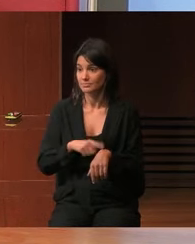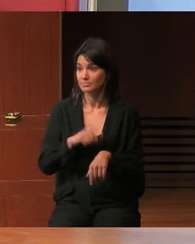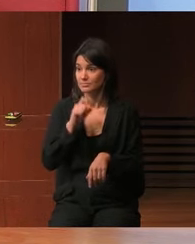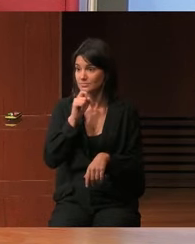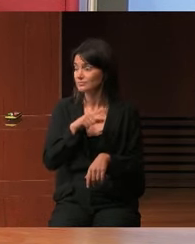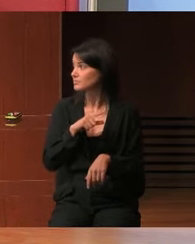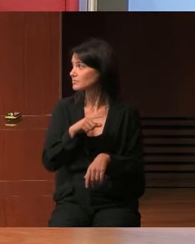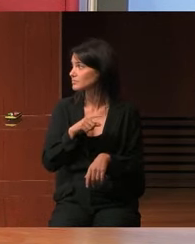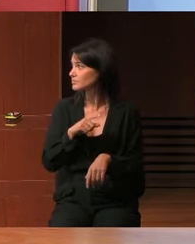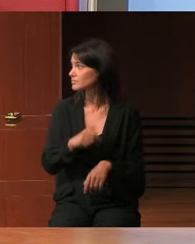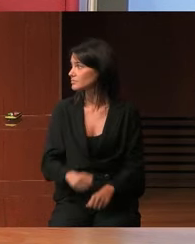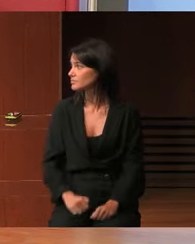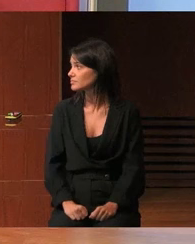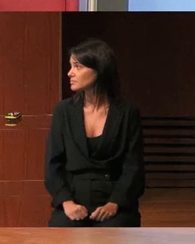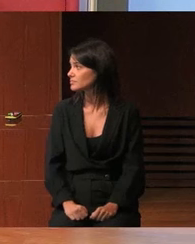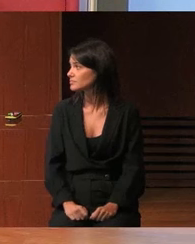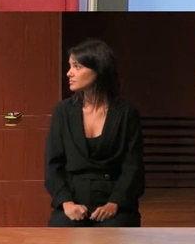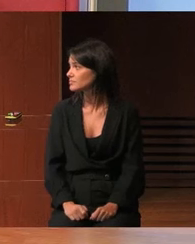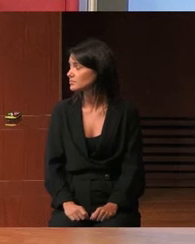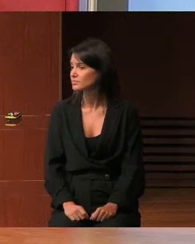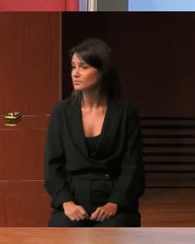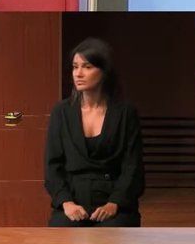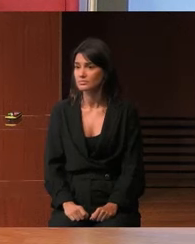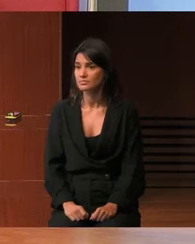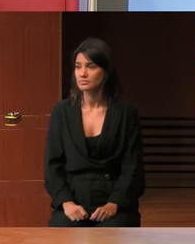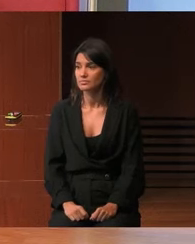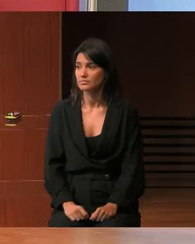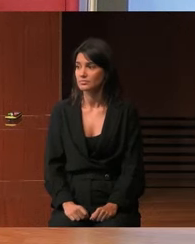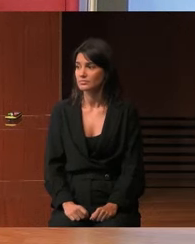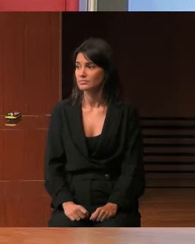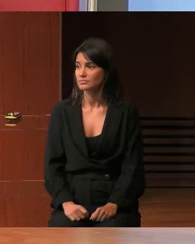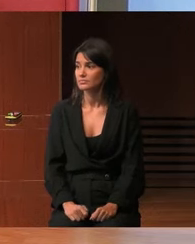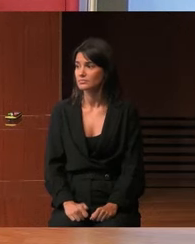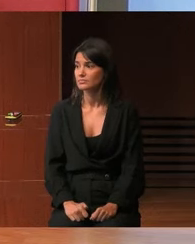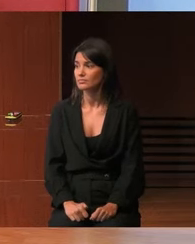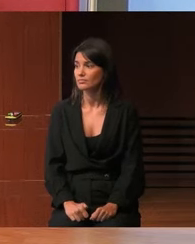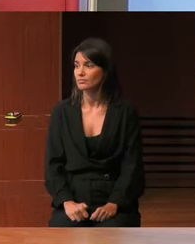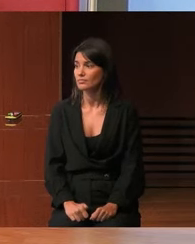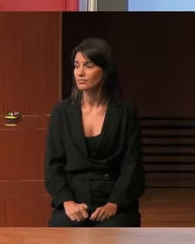se agora se temos tempo ou não. Não está aqui ninguém da organização para me ajudar. Não.